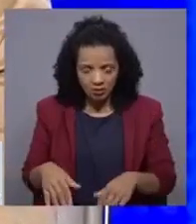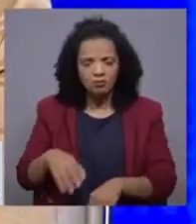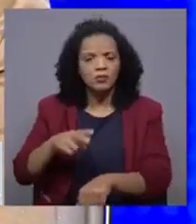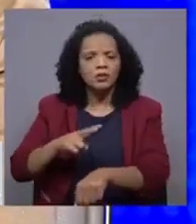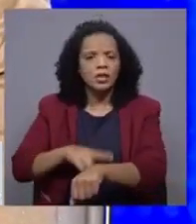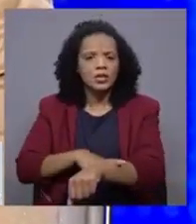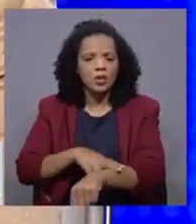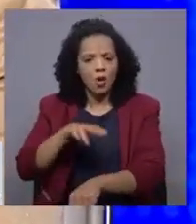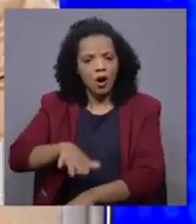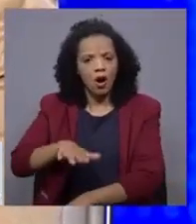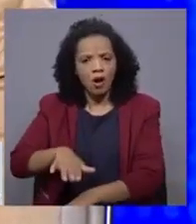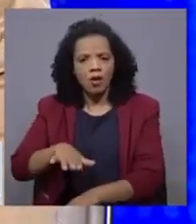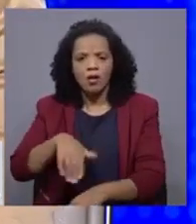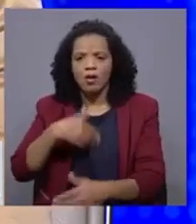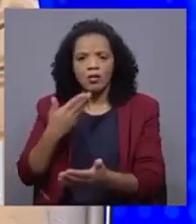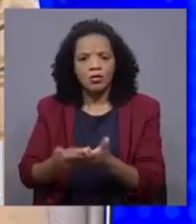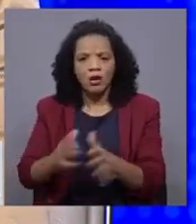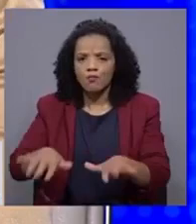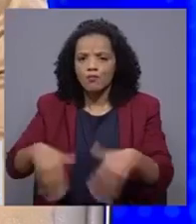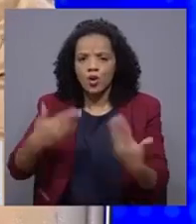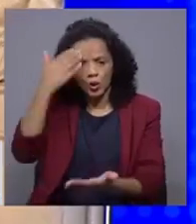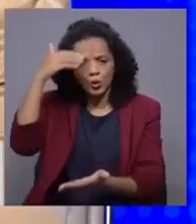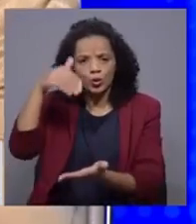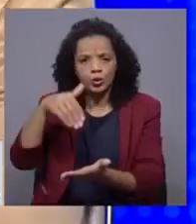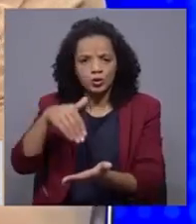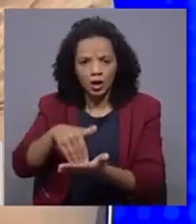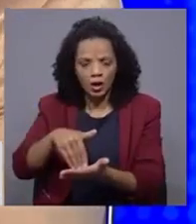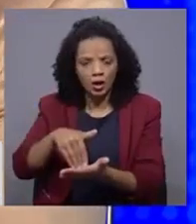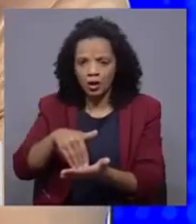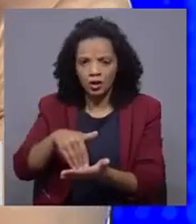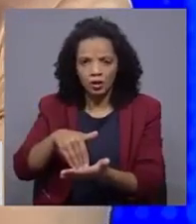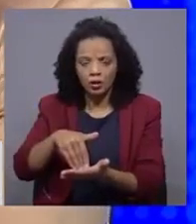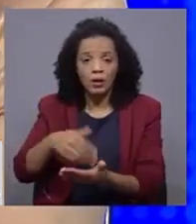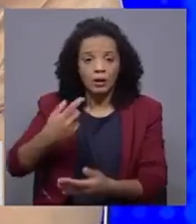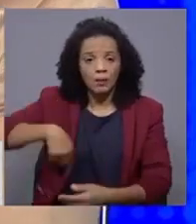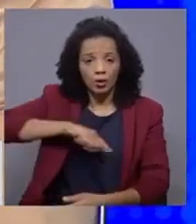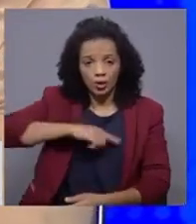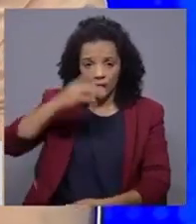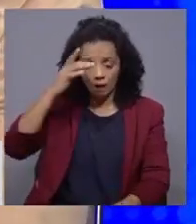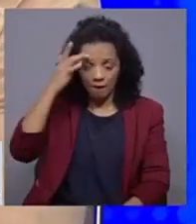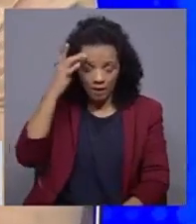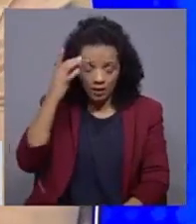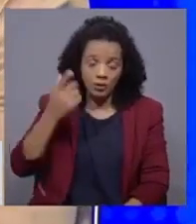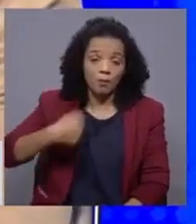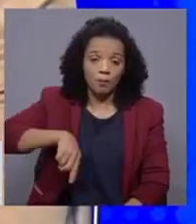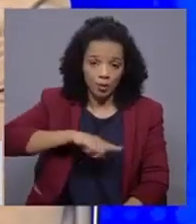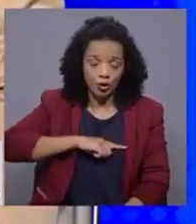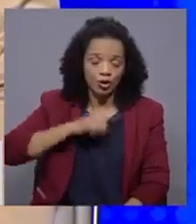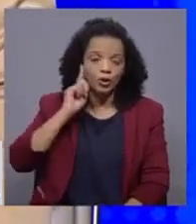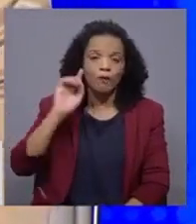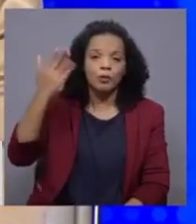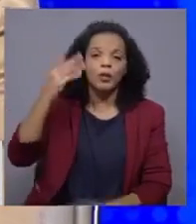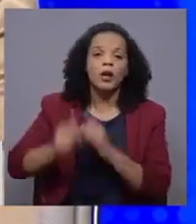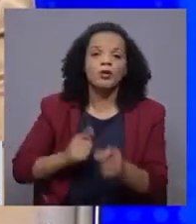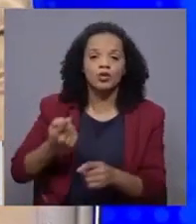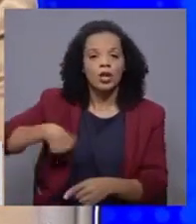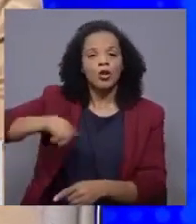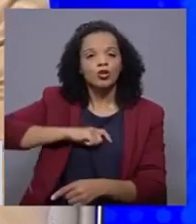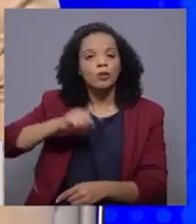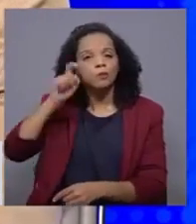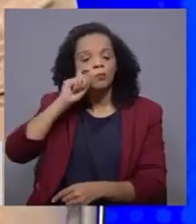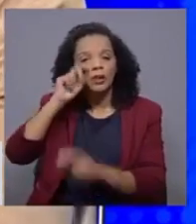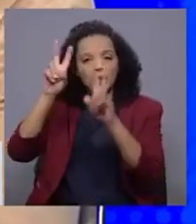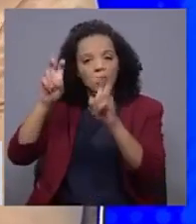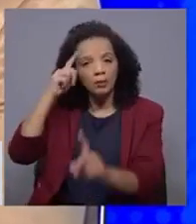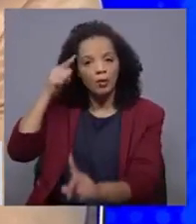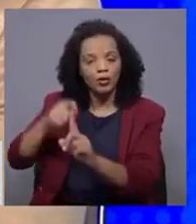estará cá para lidar com qualquer resultado que seja. Para nós, o mais fácil, para nós, aquilo que é fundamental é continuarmos a defender as nossas